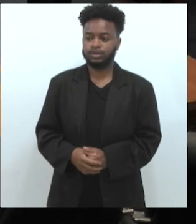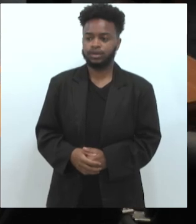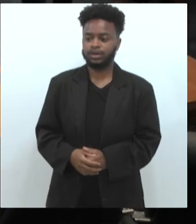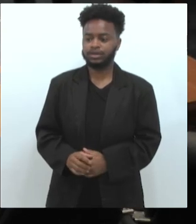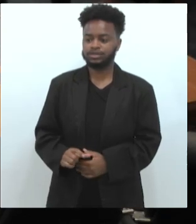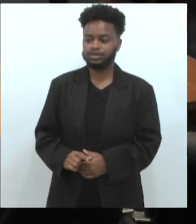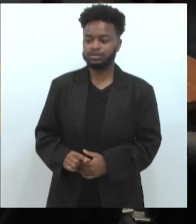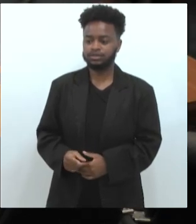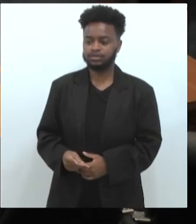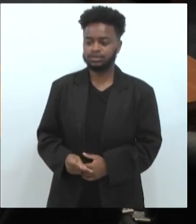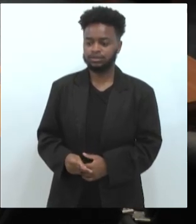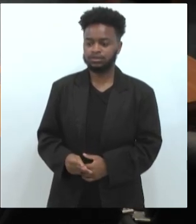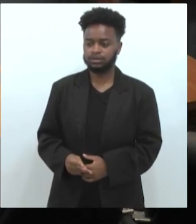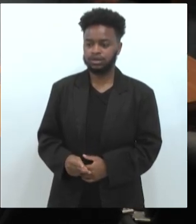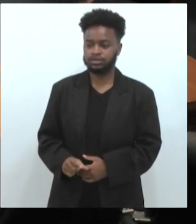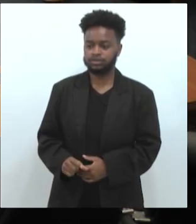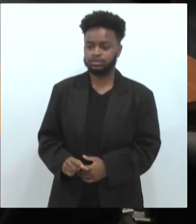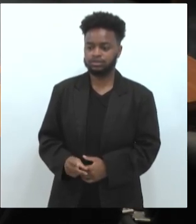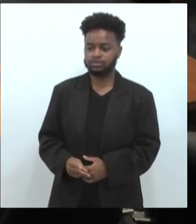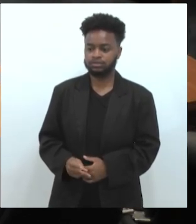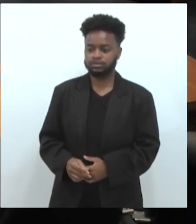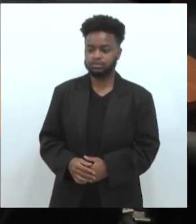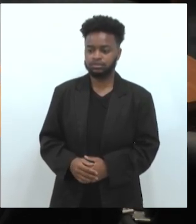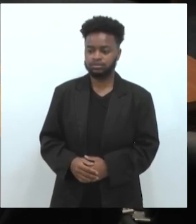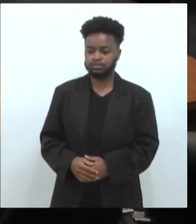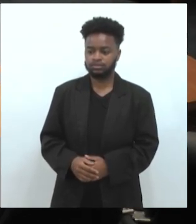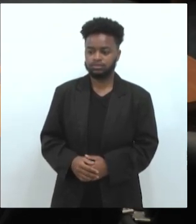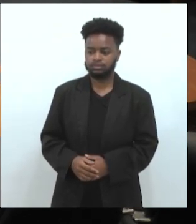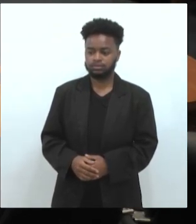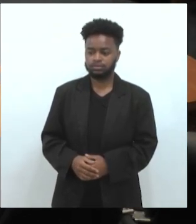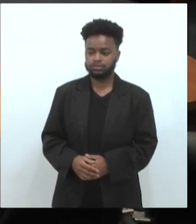Desligou. Apertou aí. Vira ele para baixo, que aí